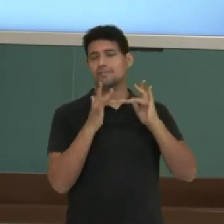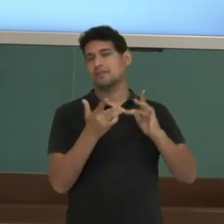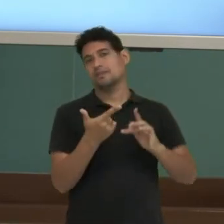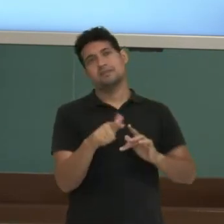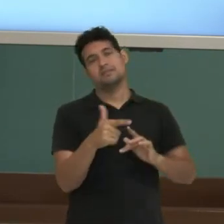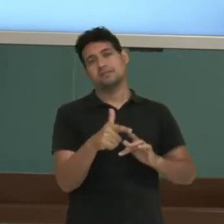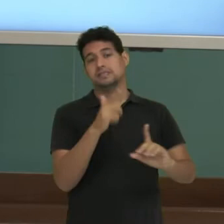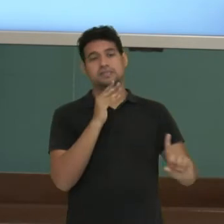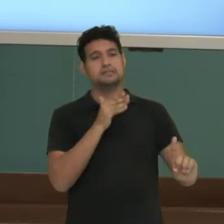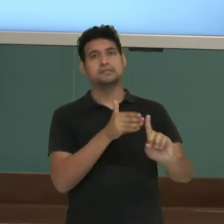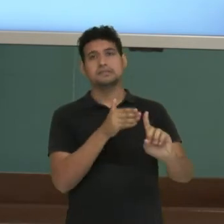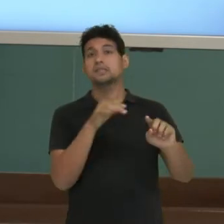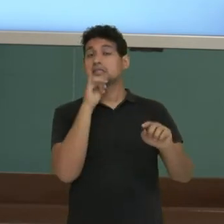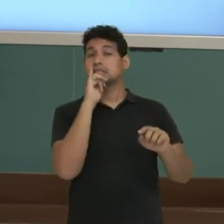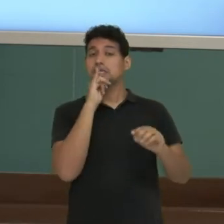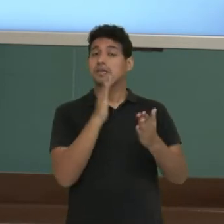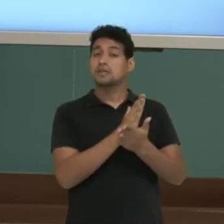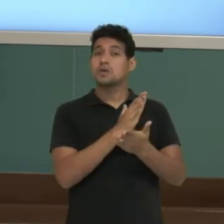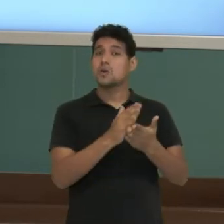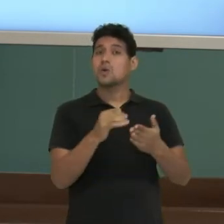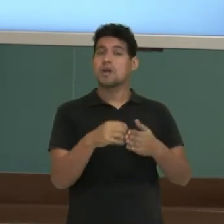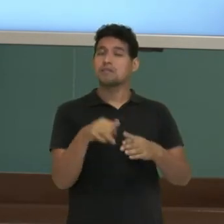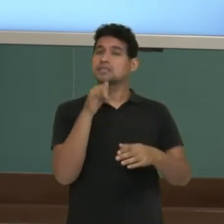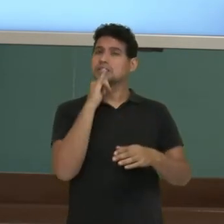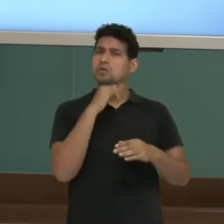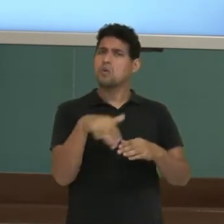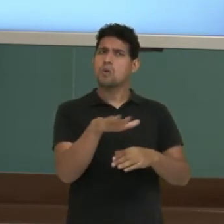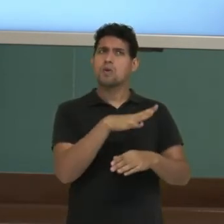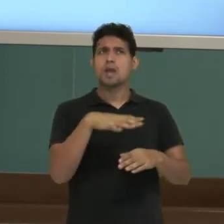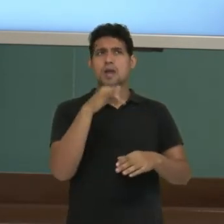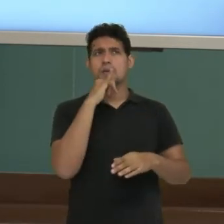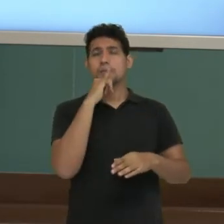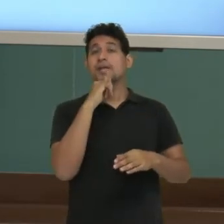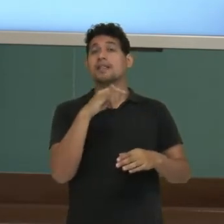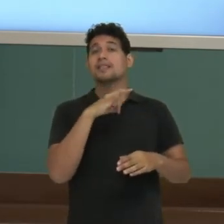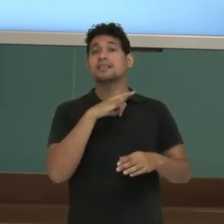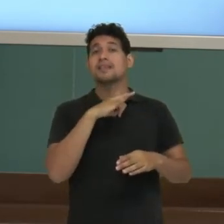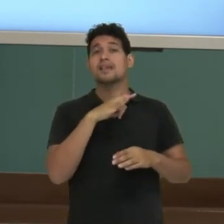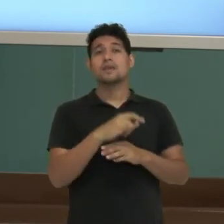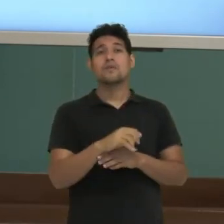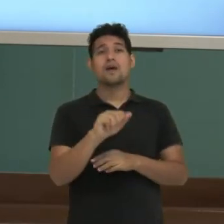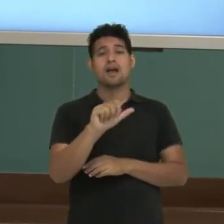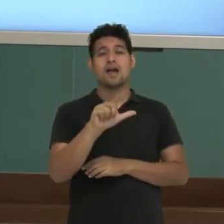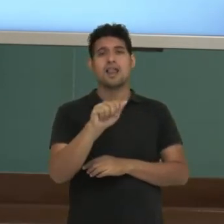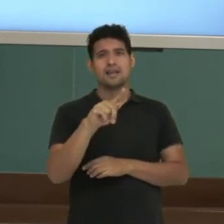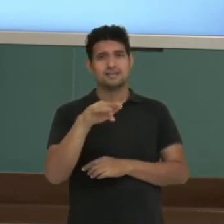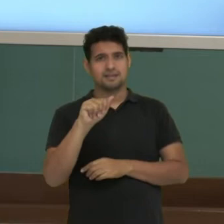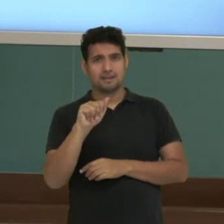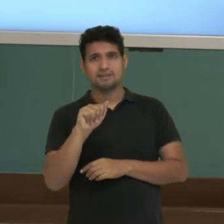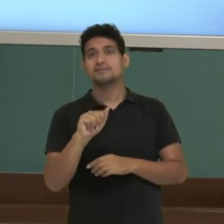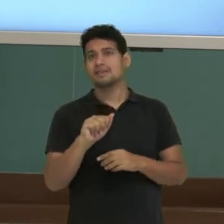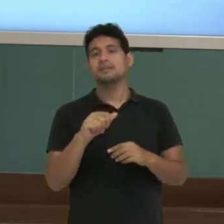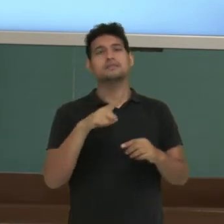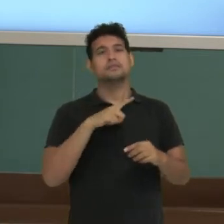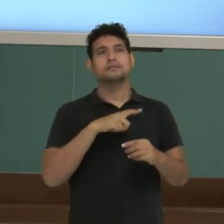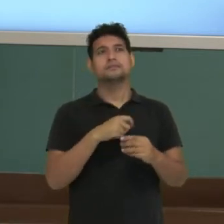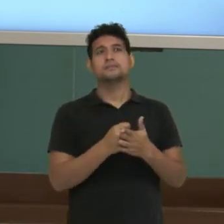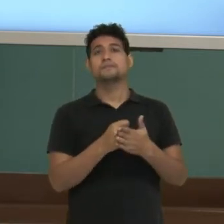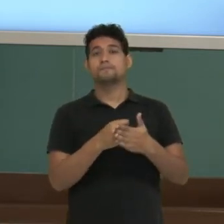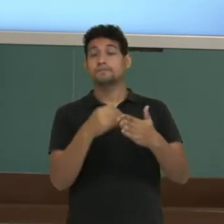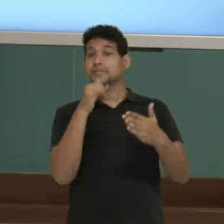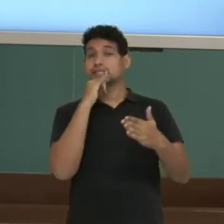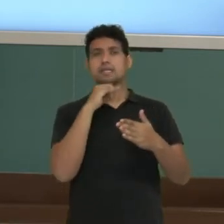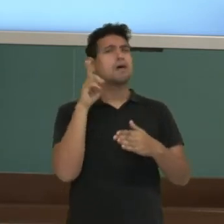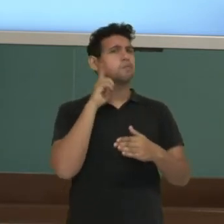território diretamente. Tem terras em outras áreas, como por exemplo o Alasca, adquirido aqui. Ele